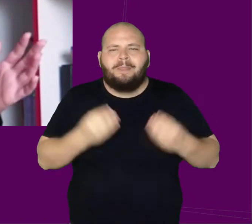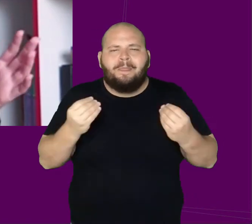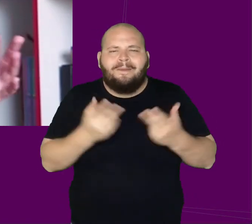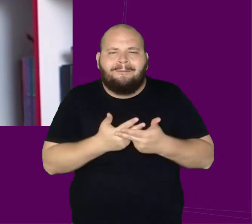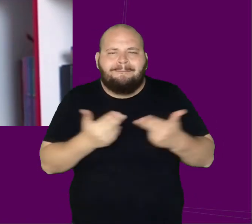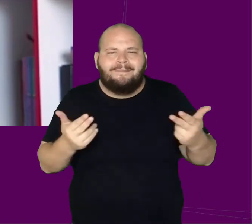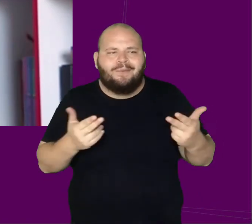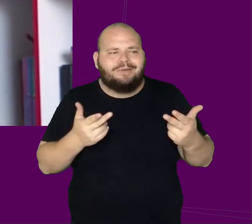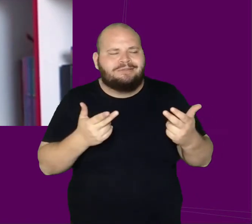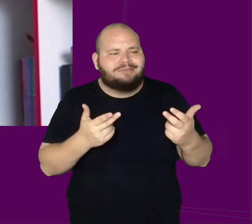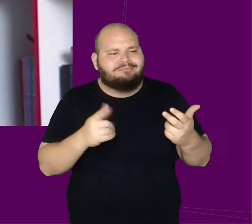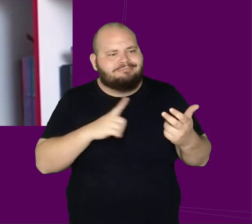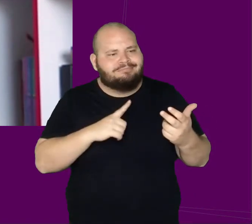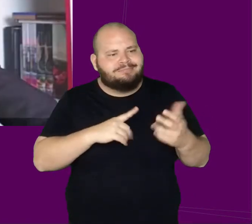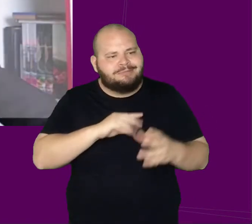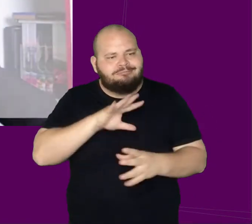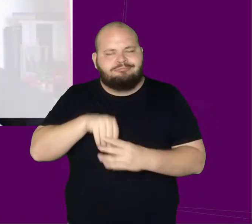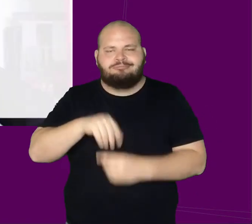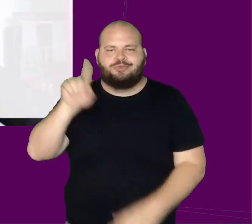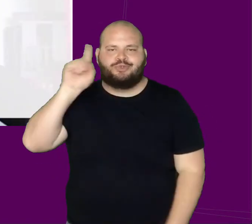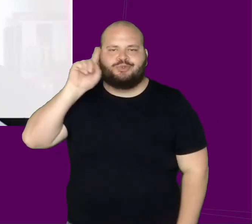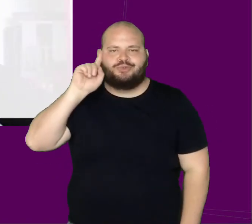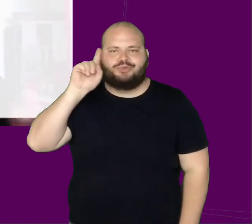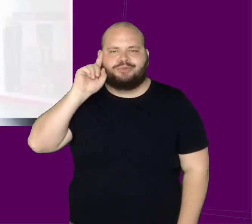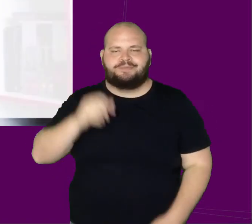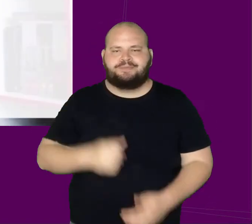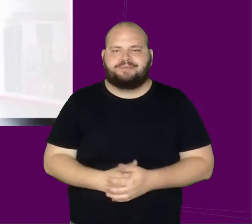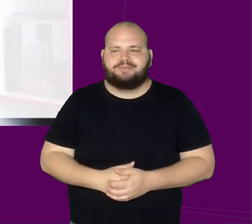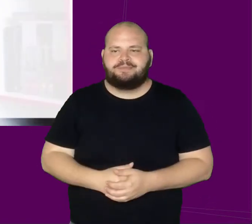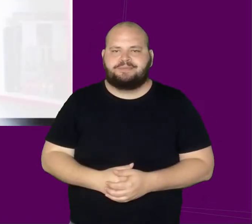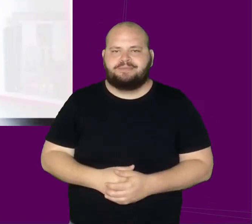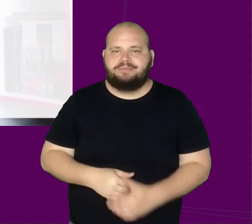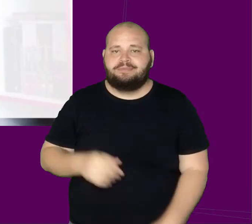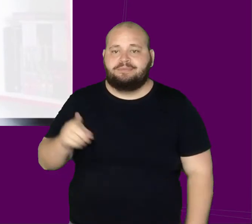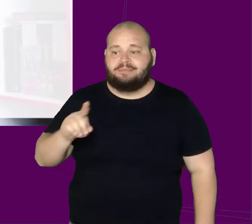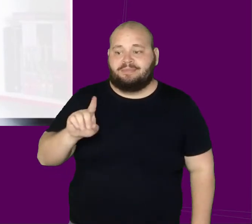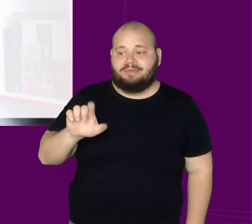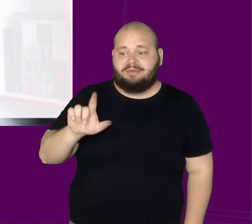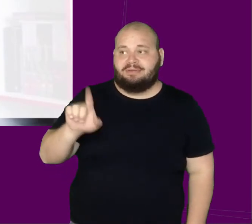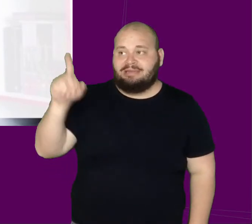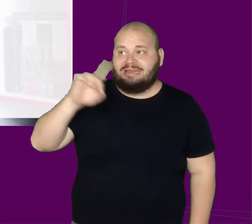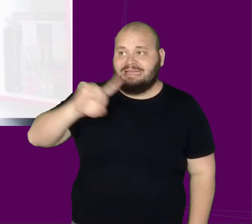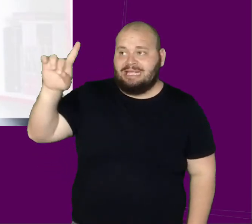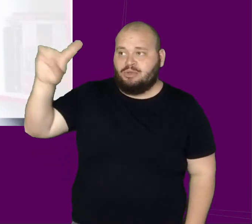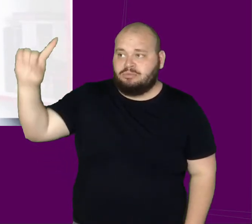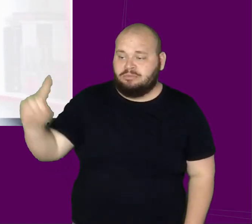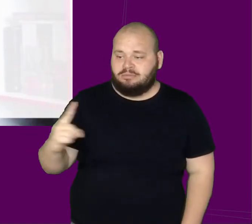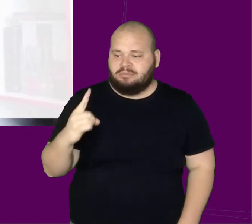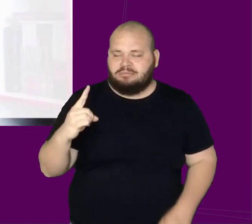são grandes vão no dia a dia? É na presença dele com letra maiúscula,